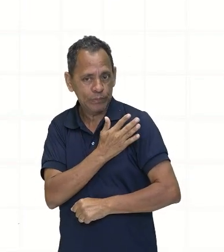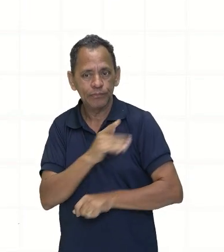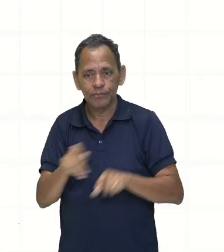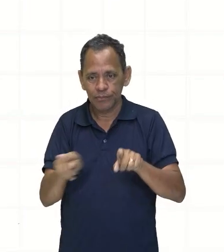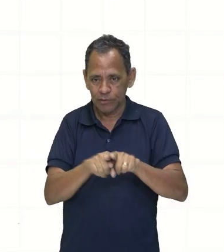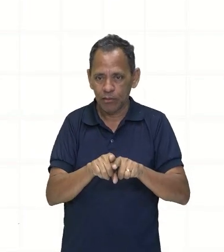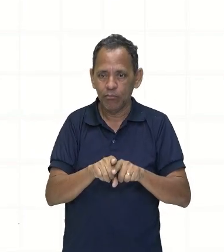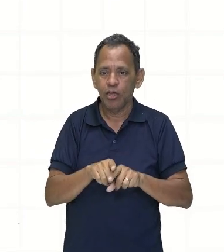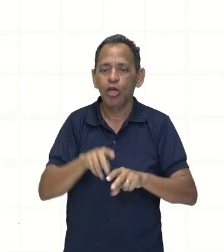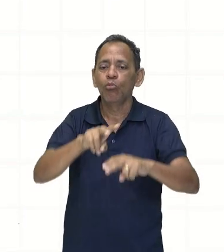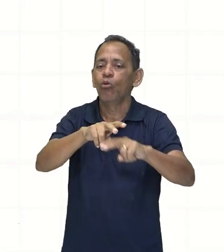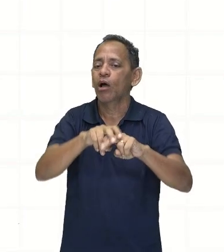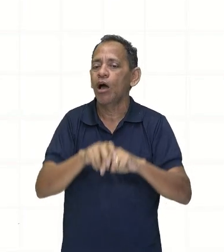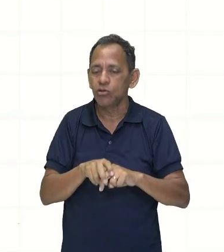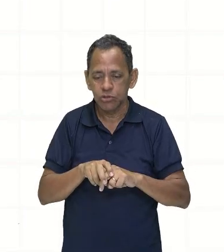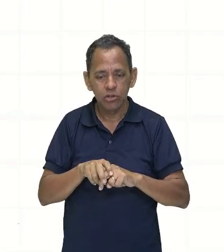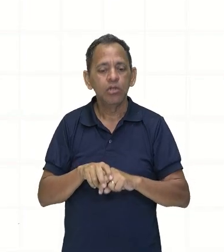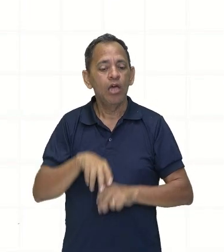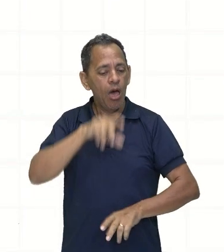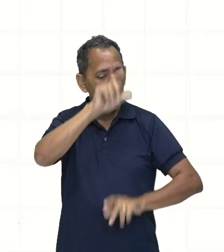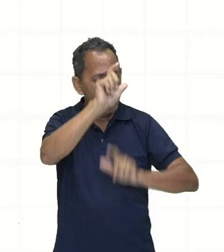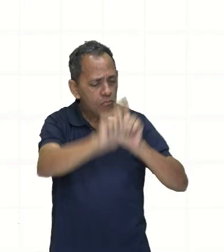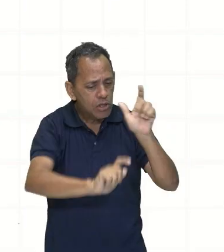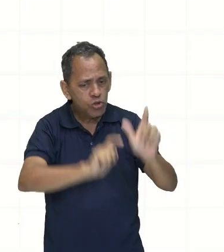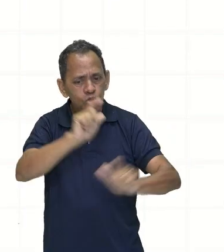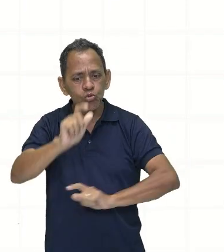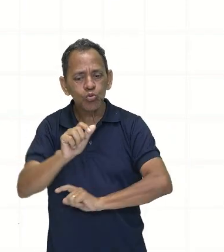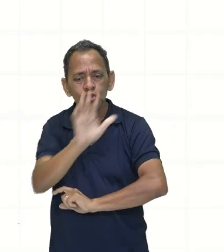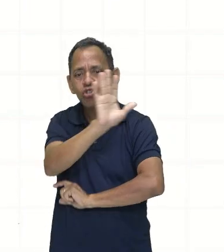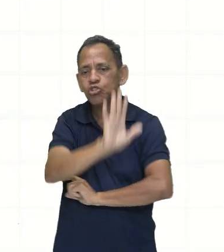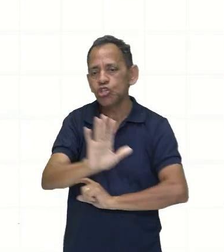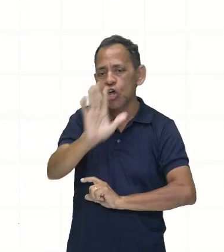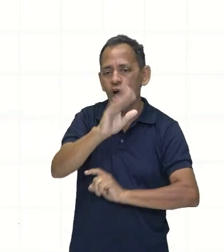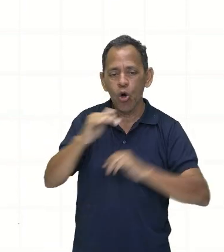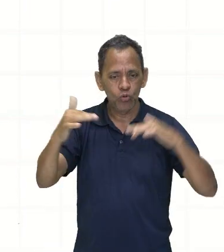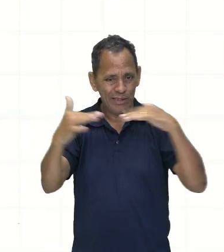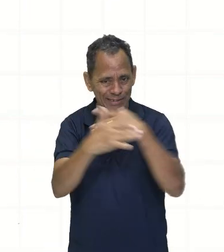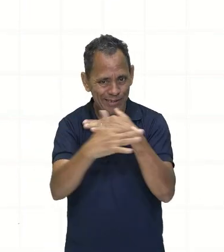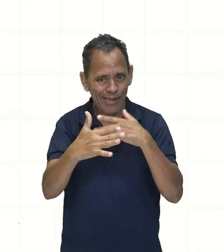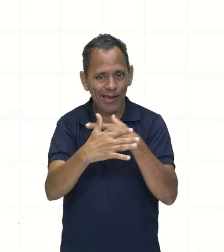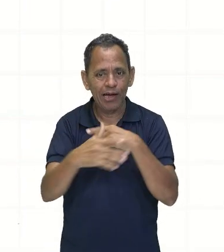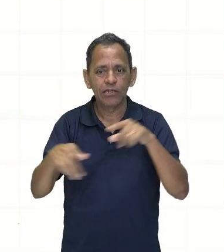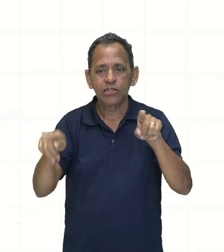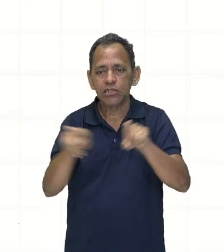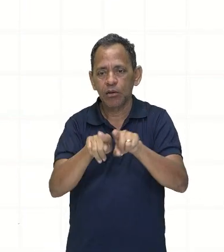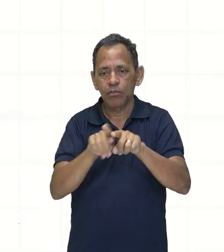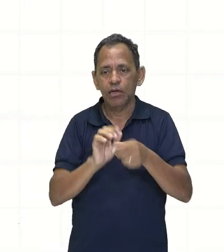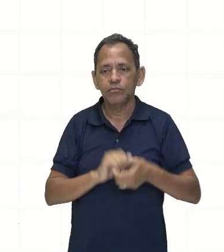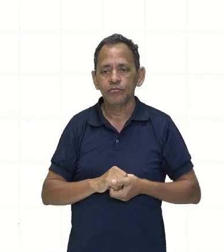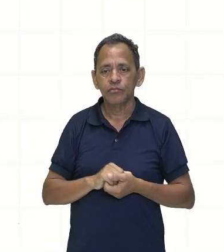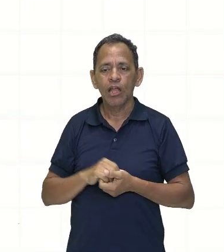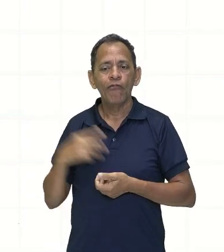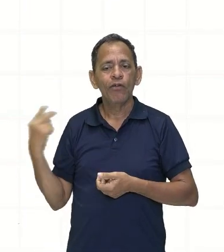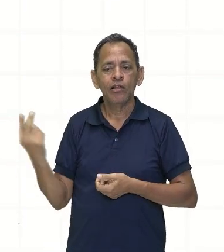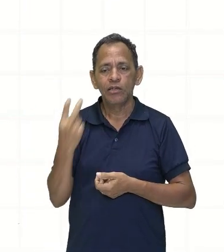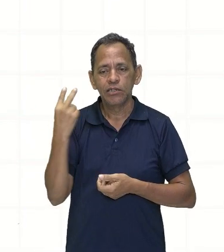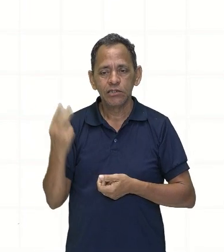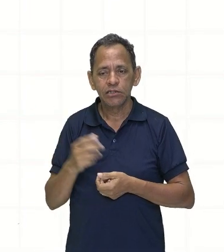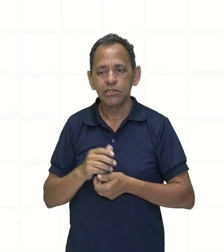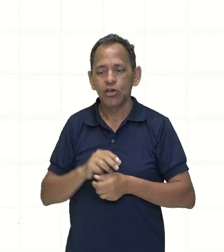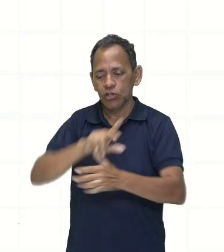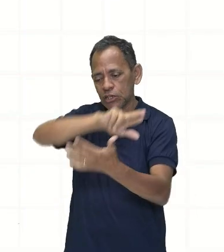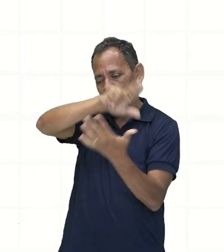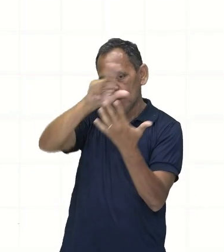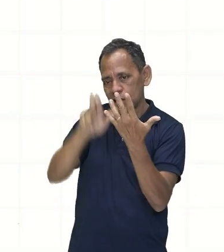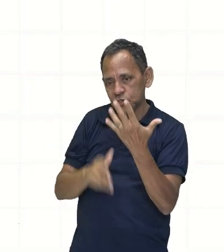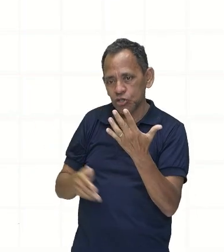pela população de uma forma geral, né, a população urbana também, valorização da diversidade cultural e também